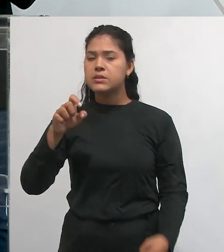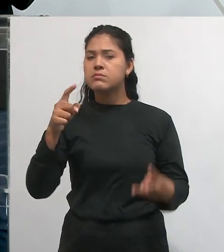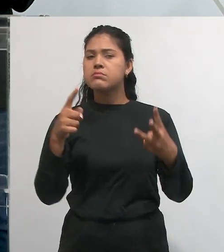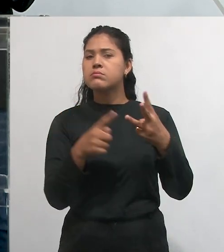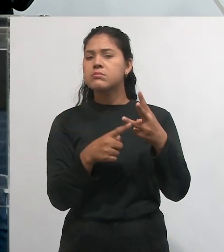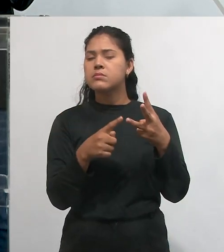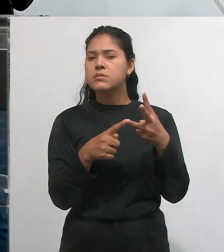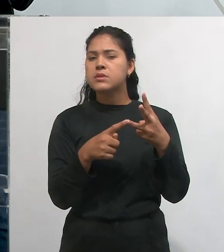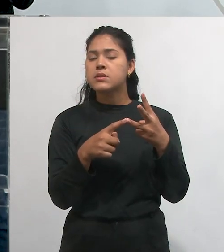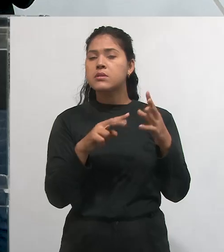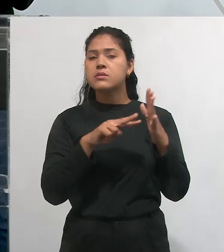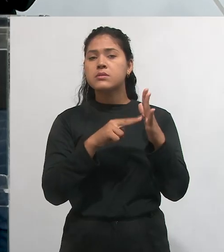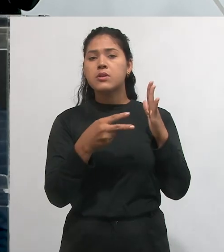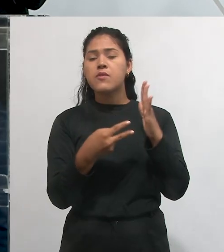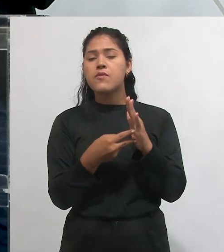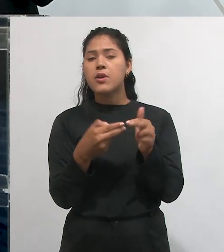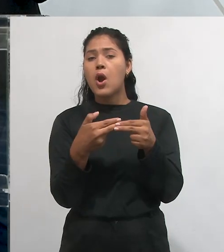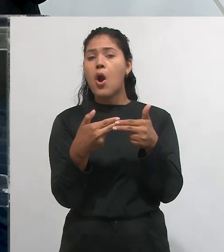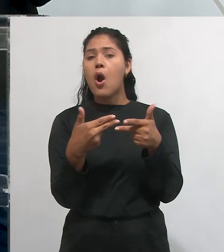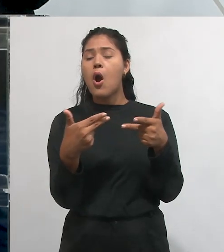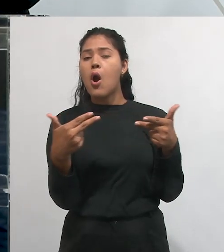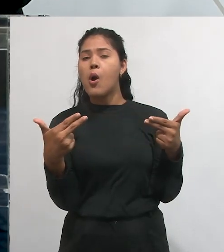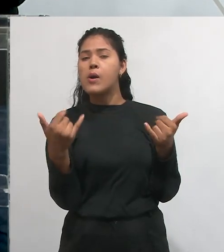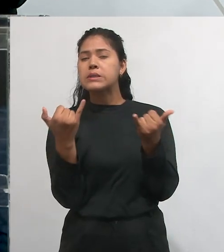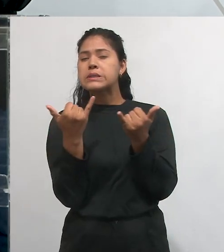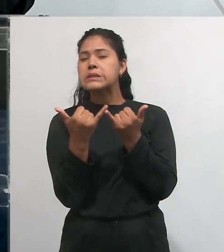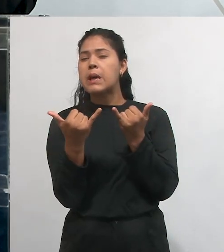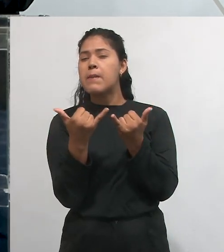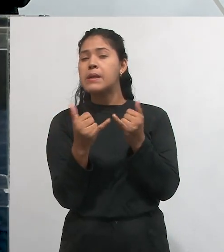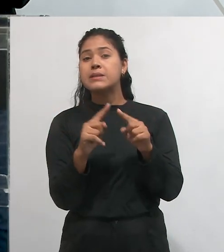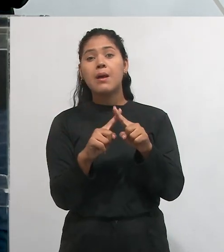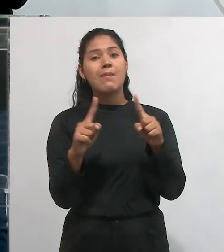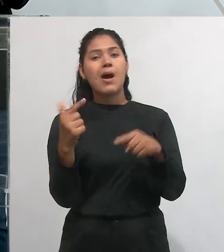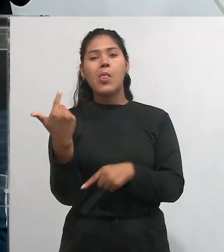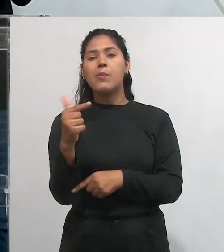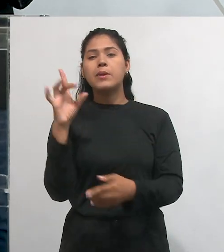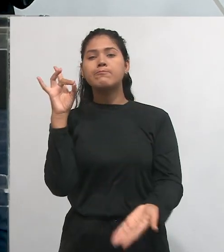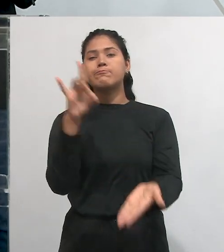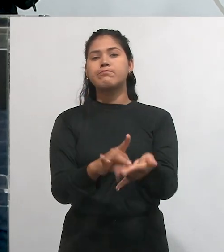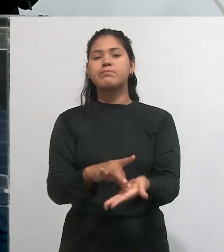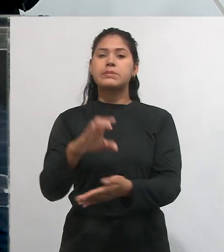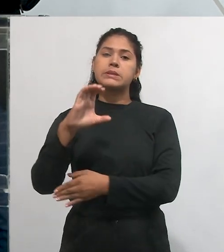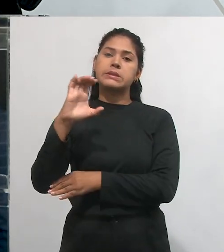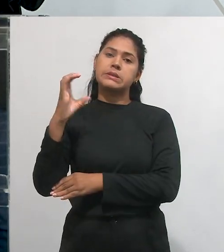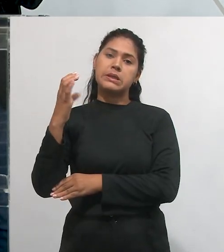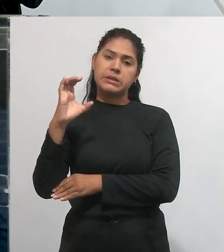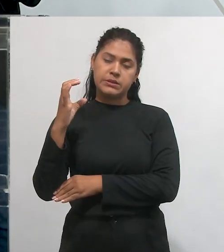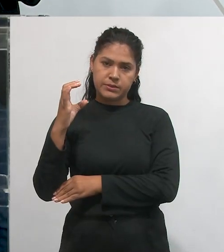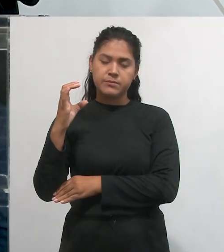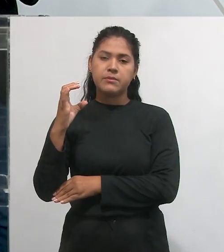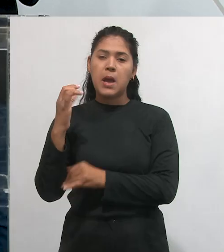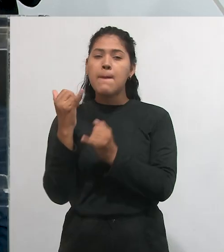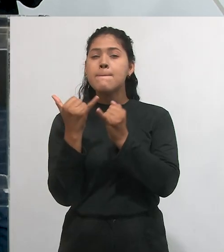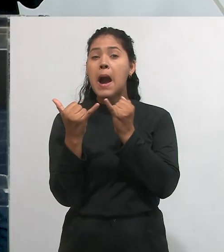a verossimilhança, que é aquilo que não tem uma comprovação científica, factual,